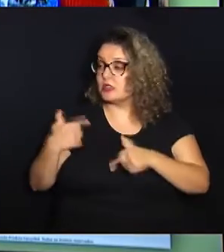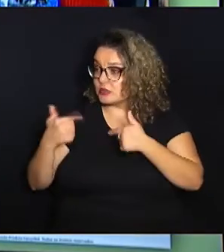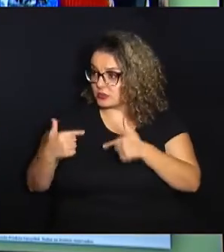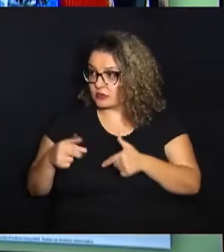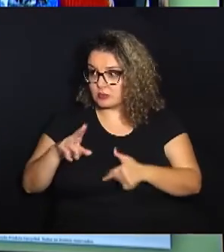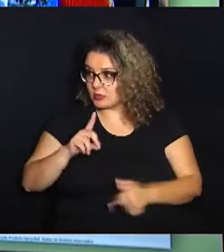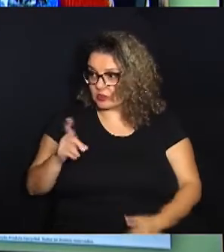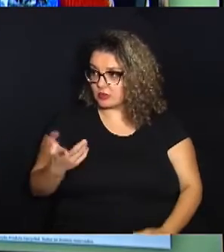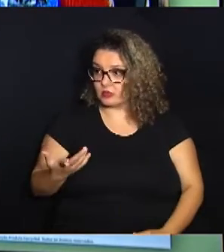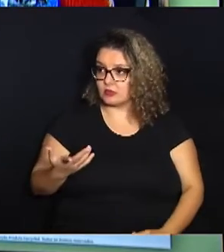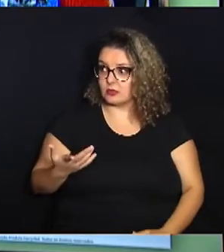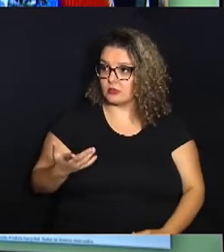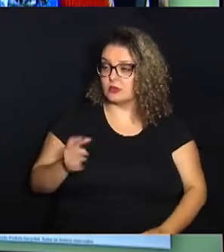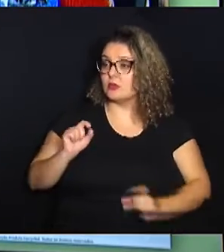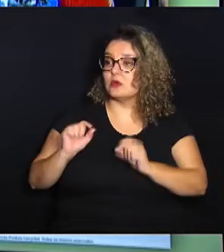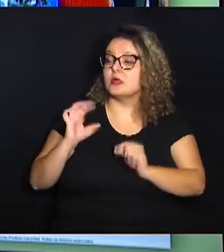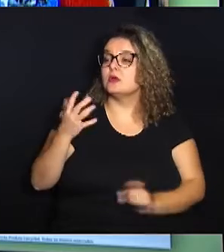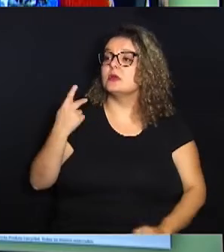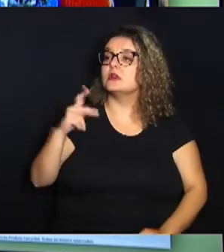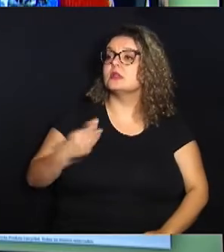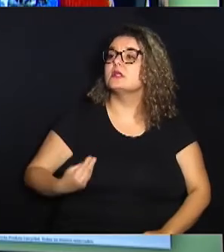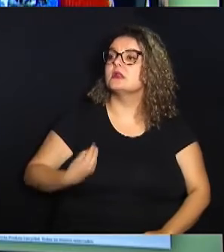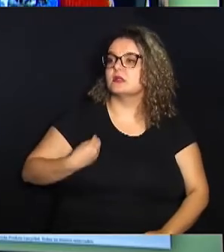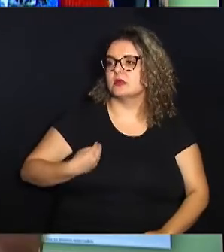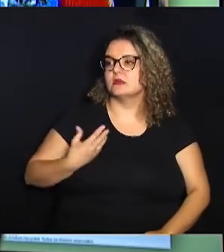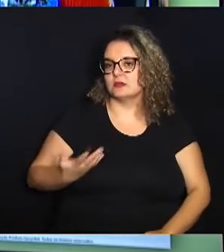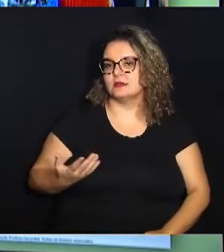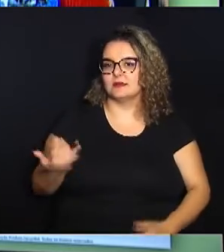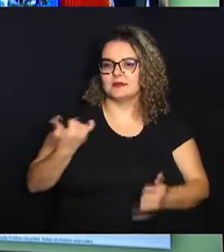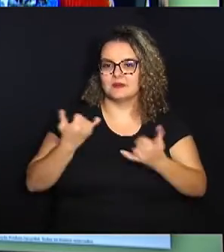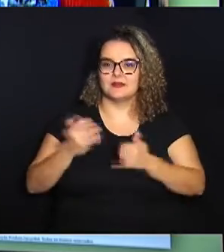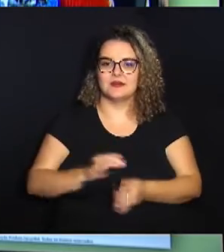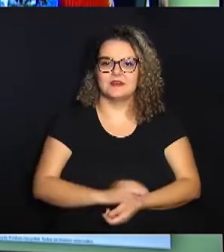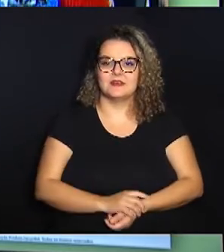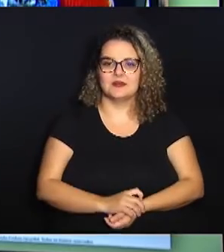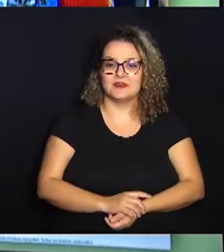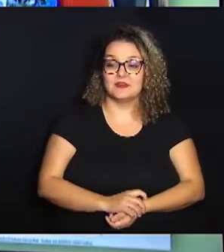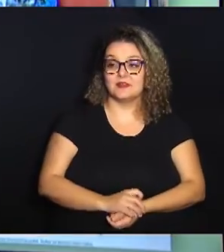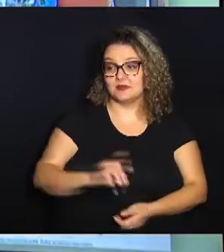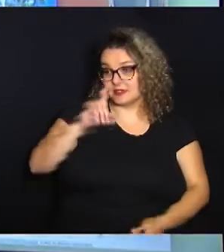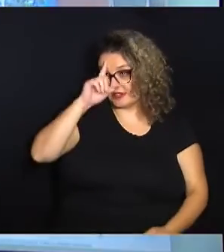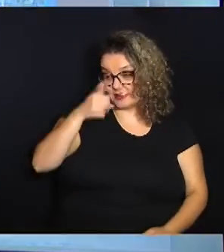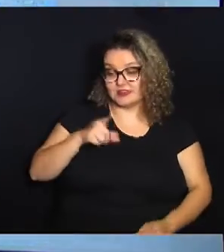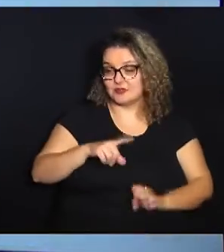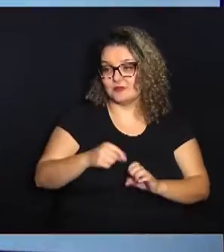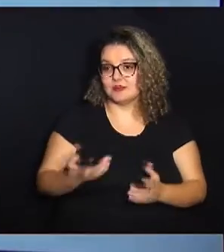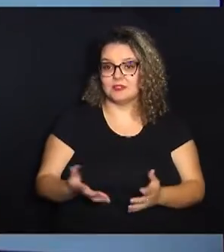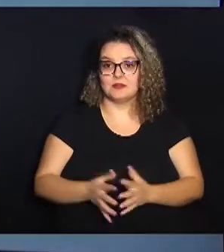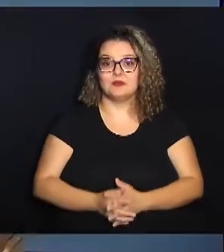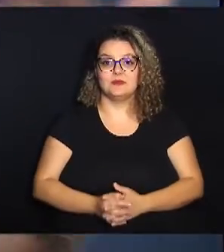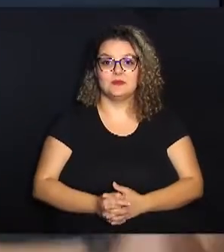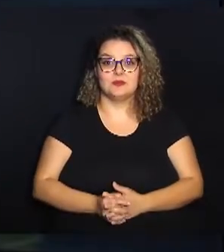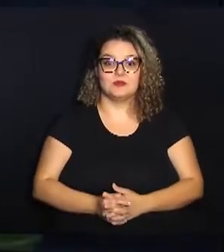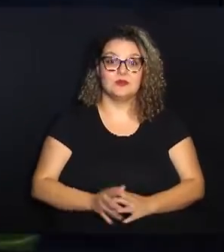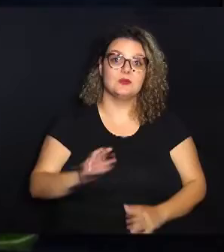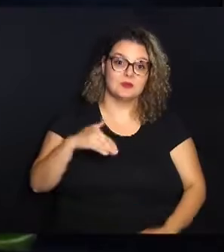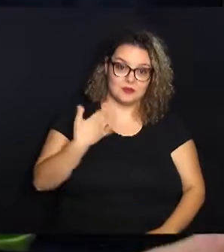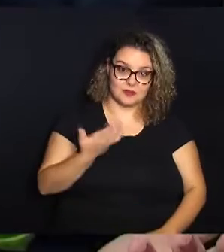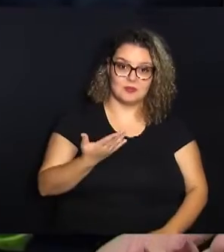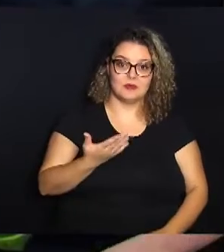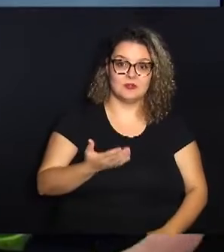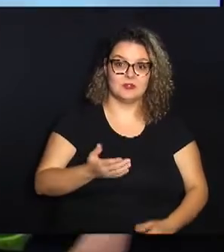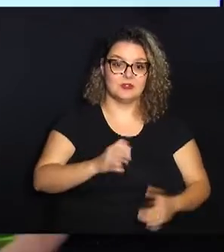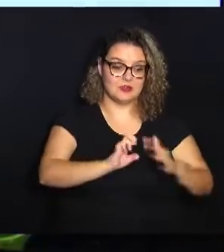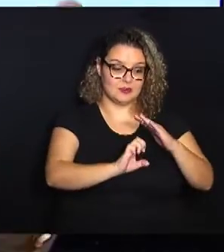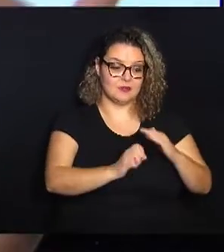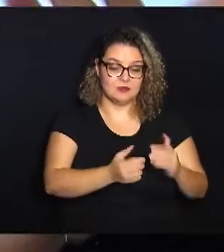ou não? Você estava ali, o que estava acontecendo na sua vida? Me conta, que você decidiu empreender. Quando eu saí da antiga empresa